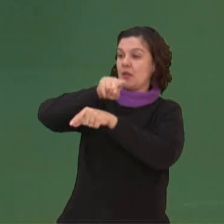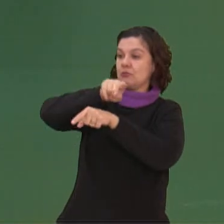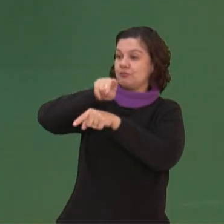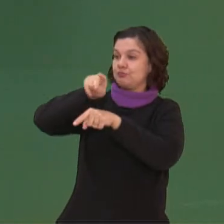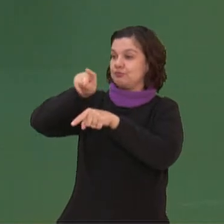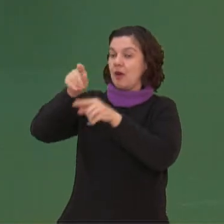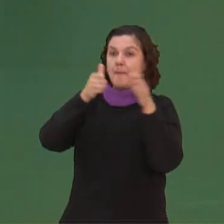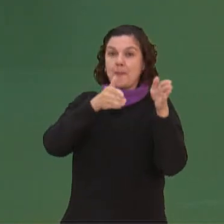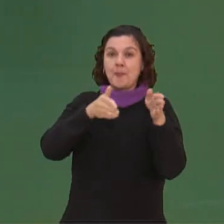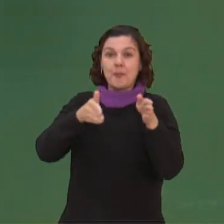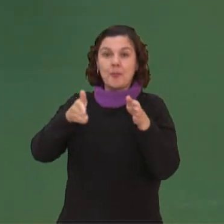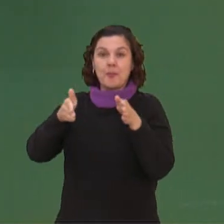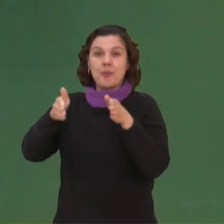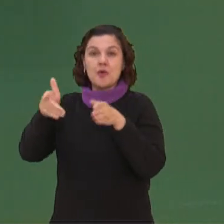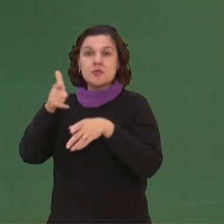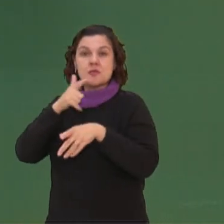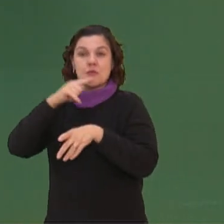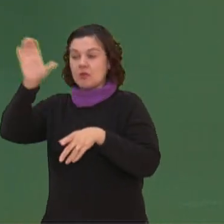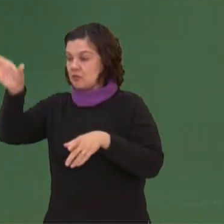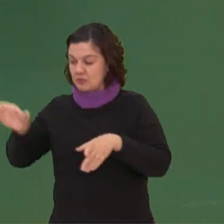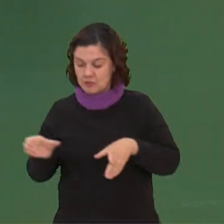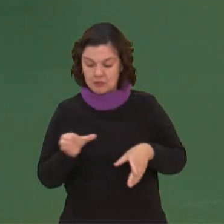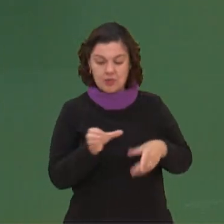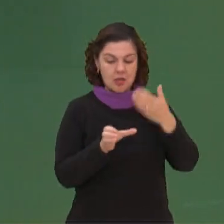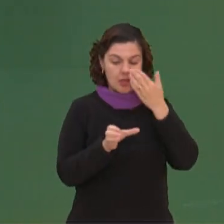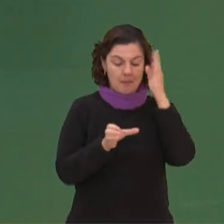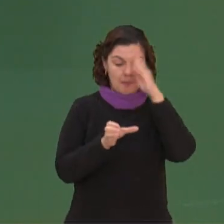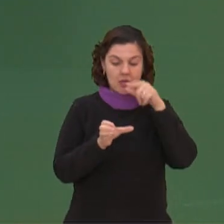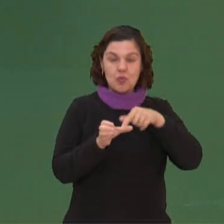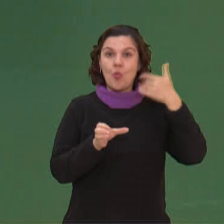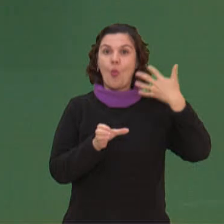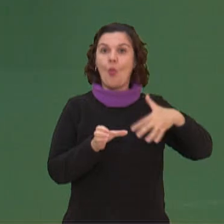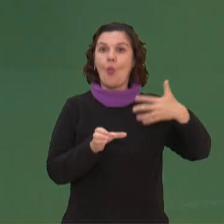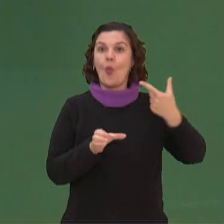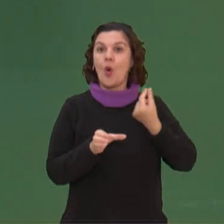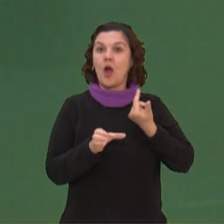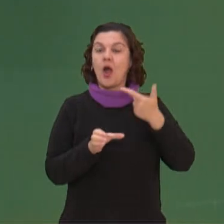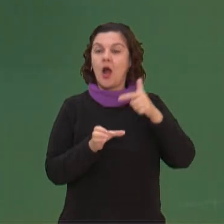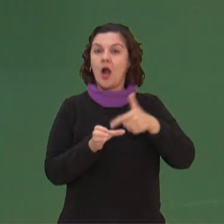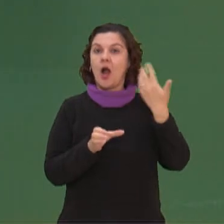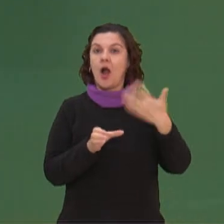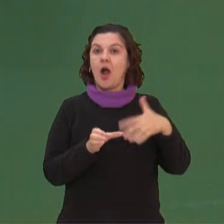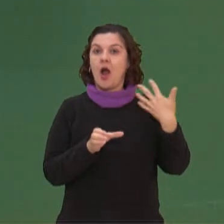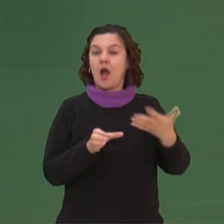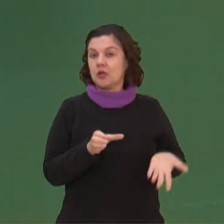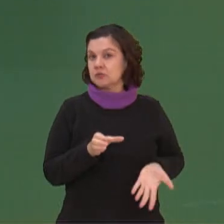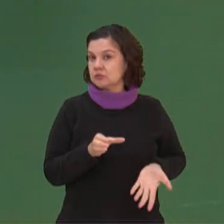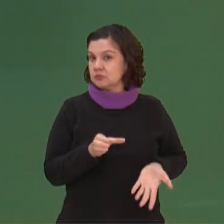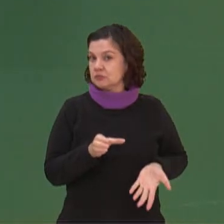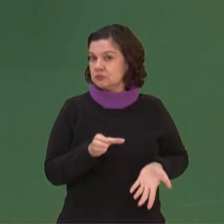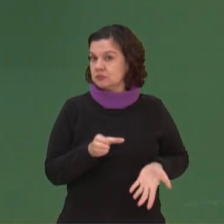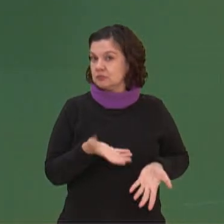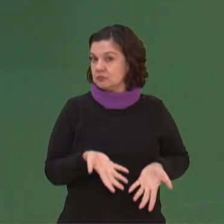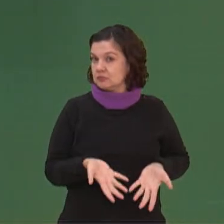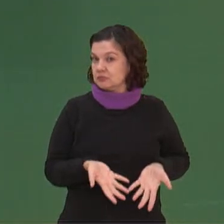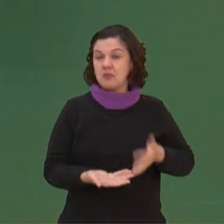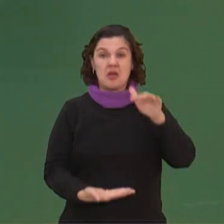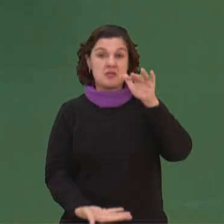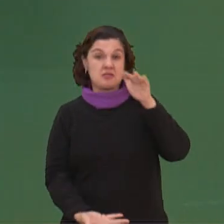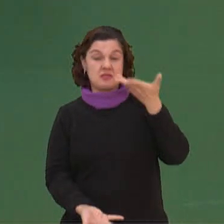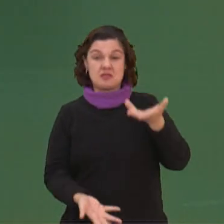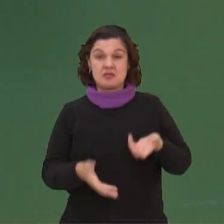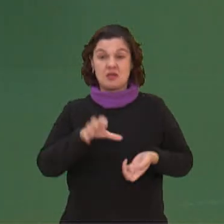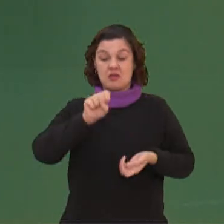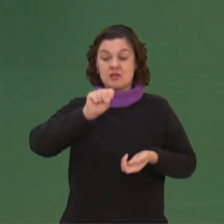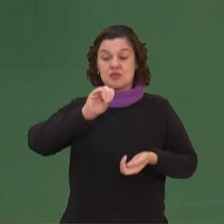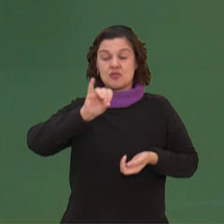produziram o queijo. Aí volta para nós num valor muito maior do que uma saca de soja de 60 quilos, quando